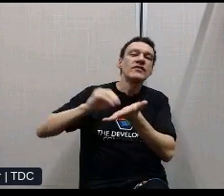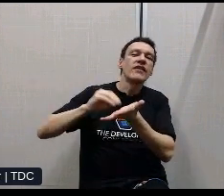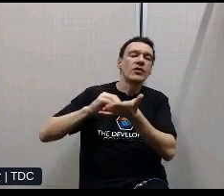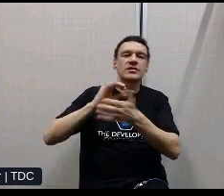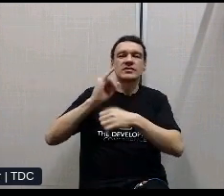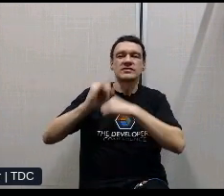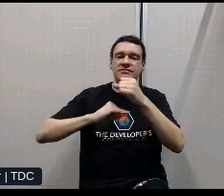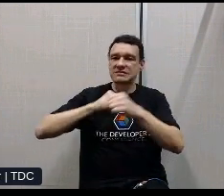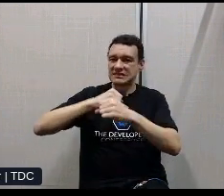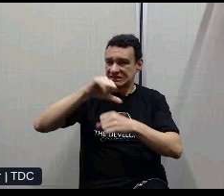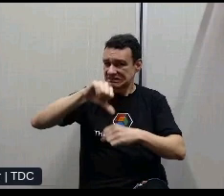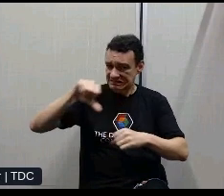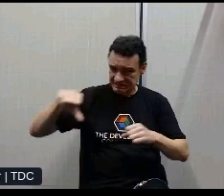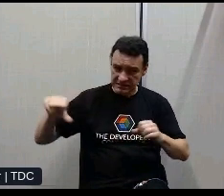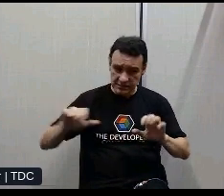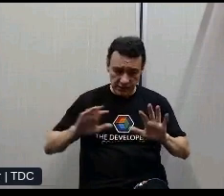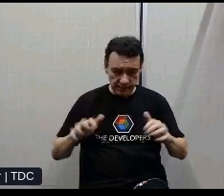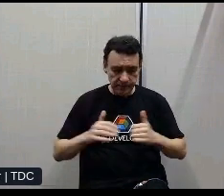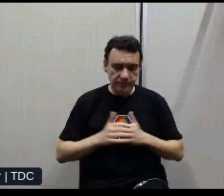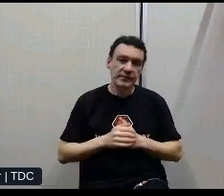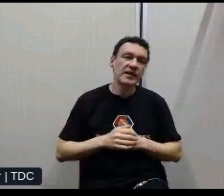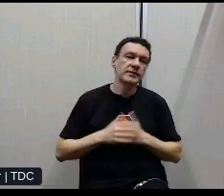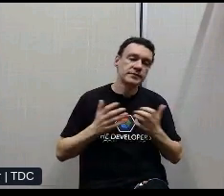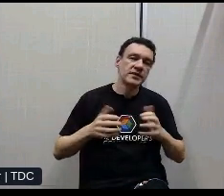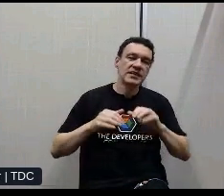transformação digital aqui, ela permite essa